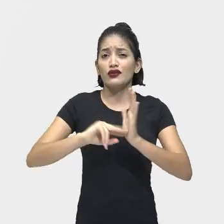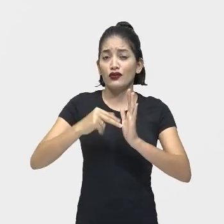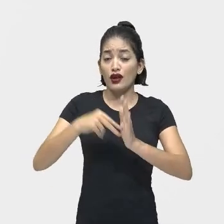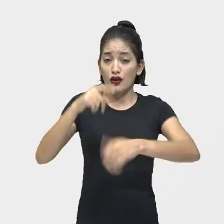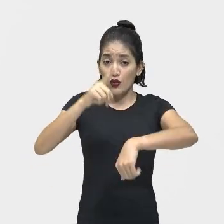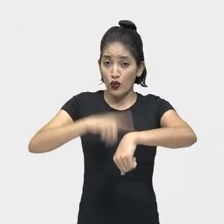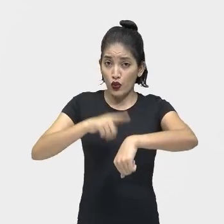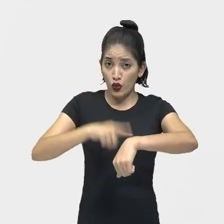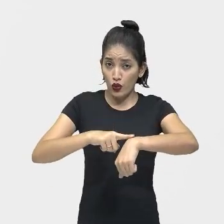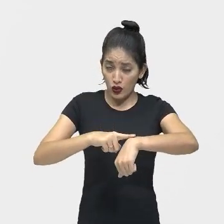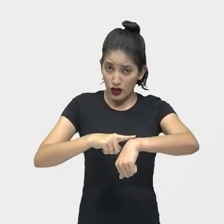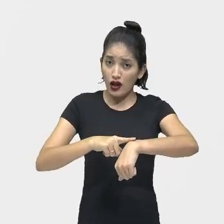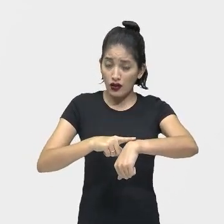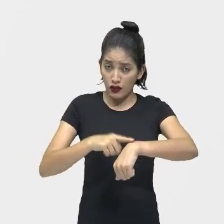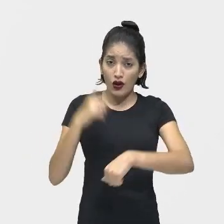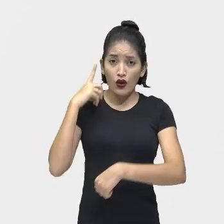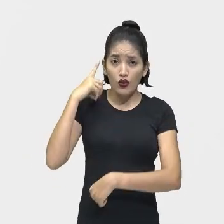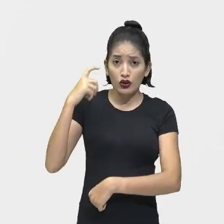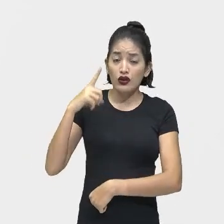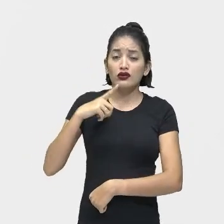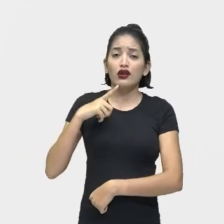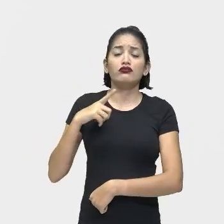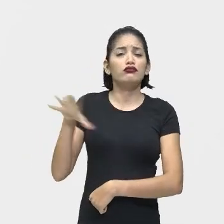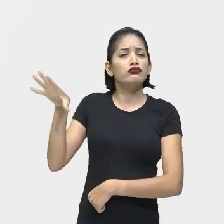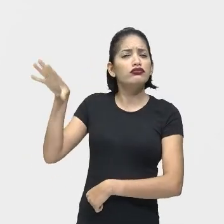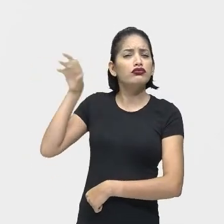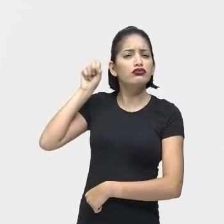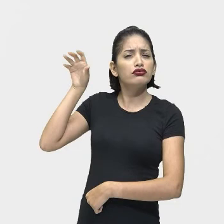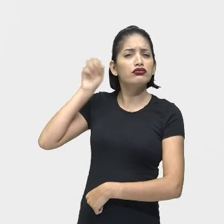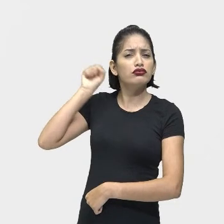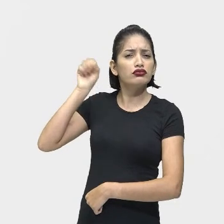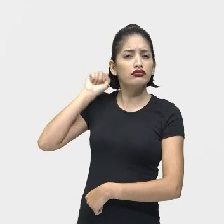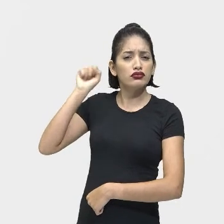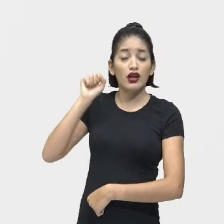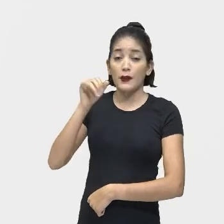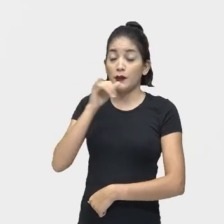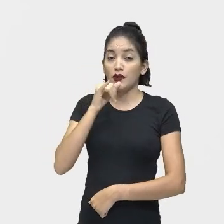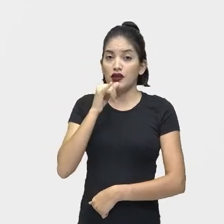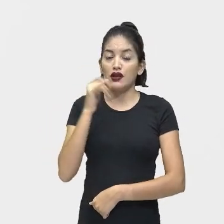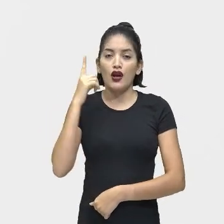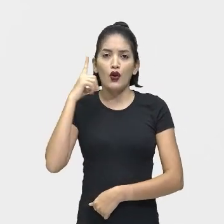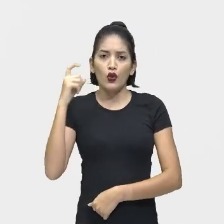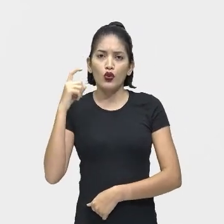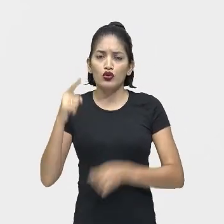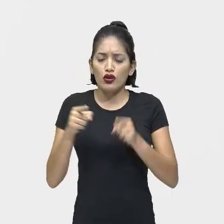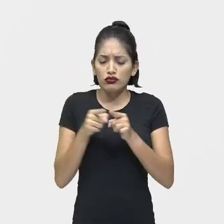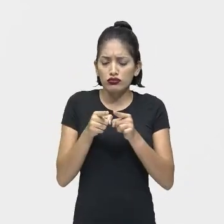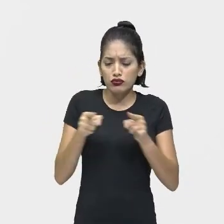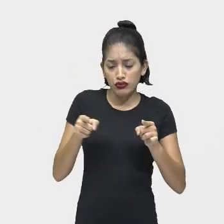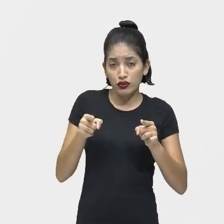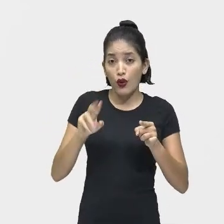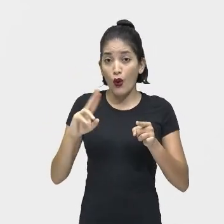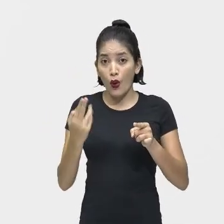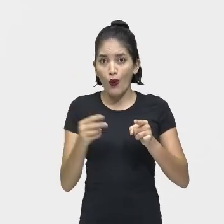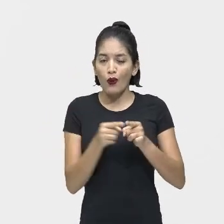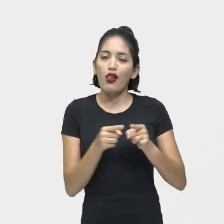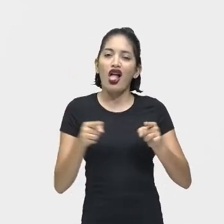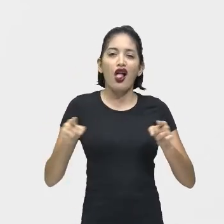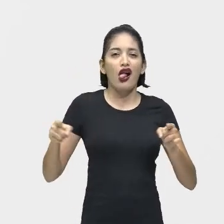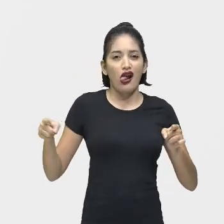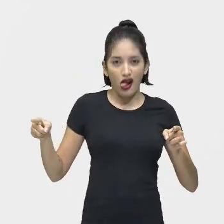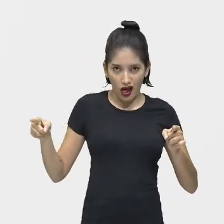o som permanece em nossos ouvidos. Isto é, se o som é curto ou